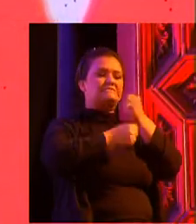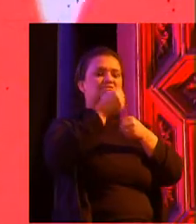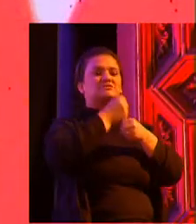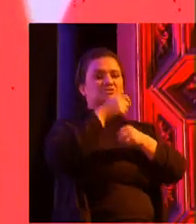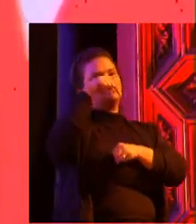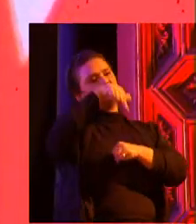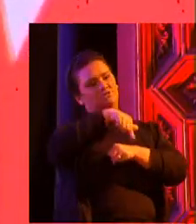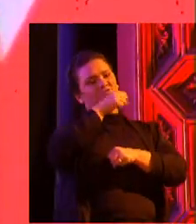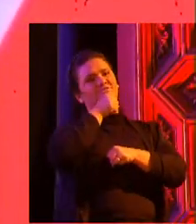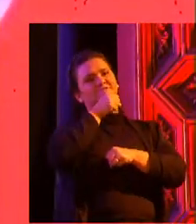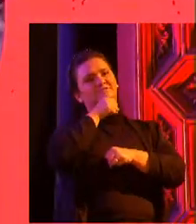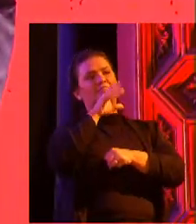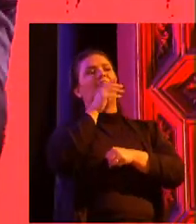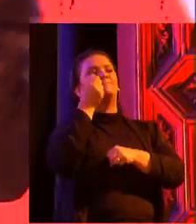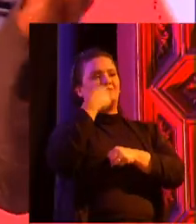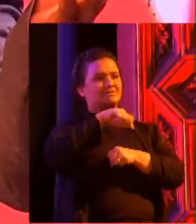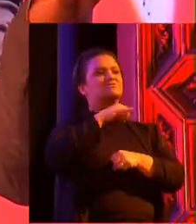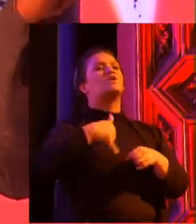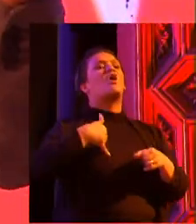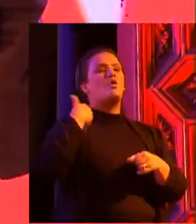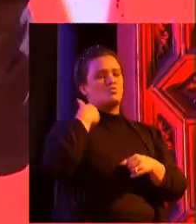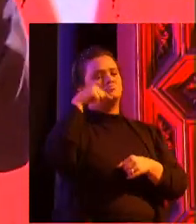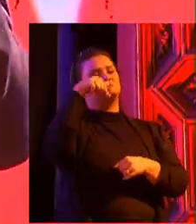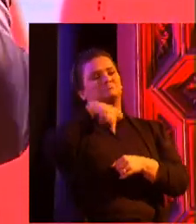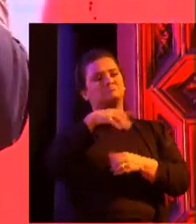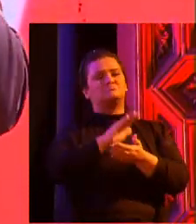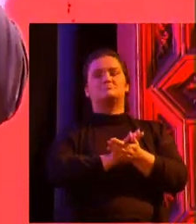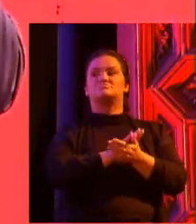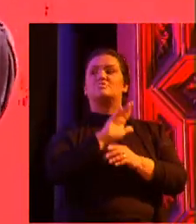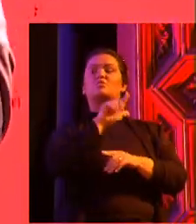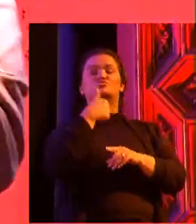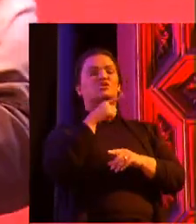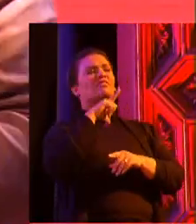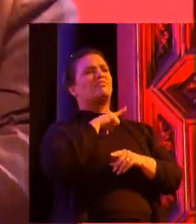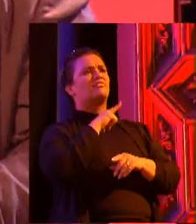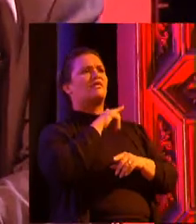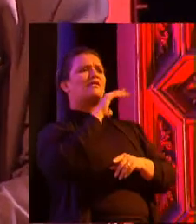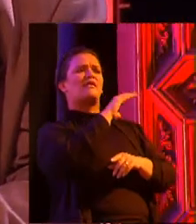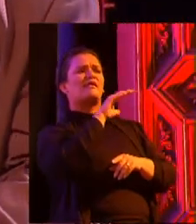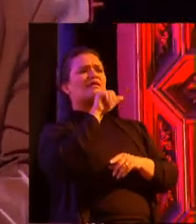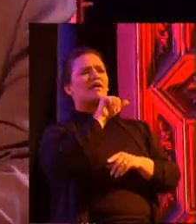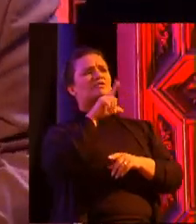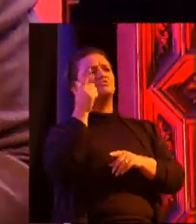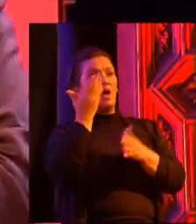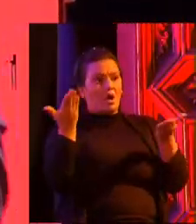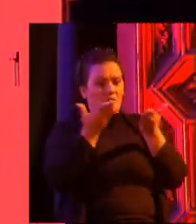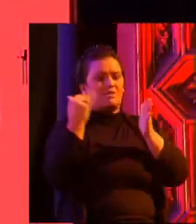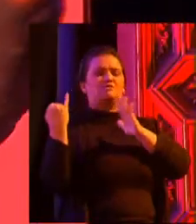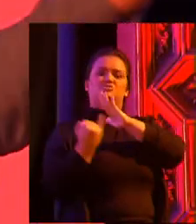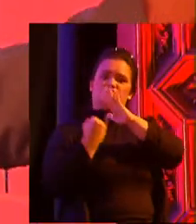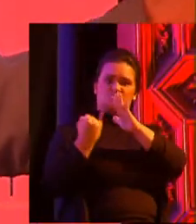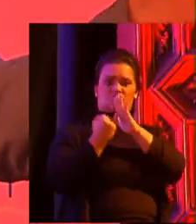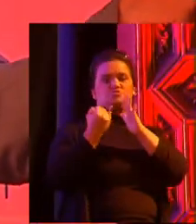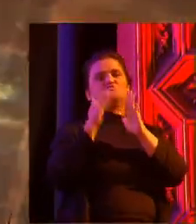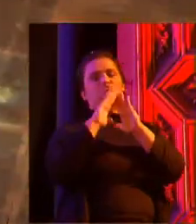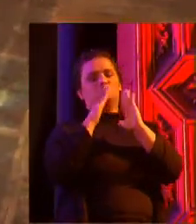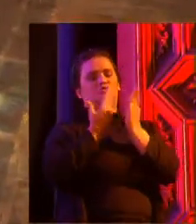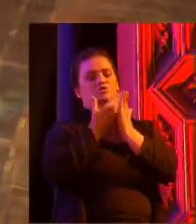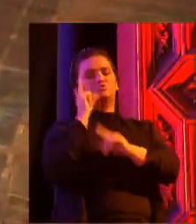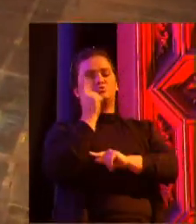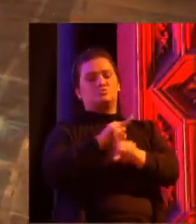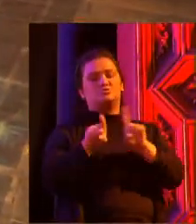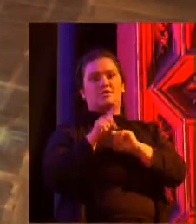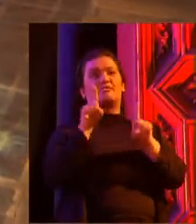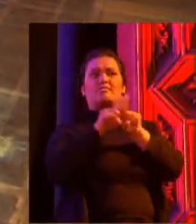do Pará, a gente precisa se orgulhar disso. Um dia ela se chamou Conservatório Carlos Gomes, hoje é Instituto Carlos Gomes. E nós temos também o primeiro teatro